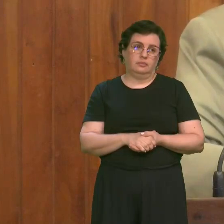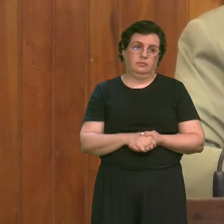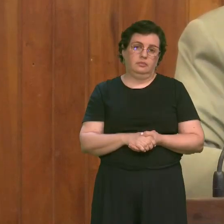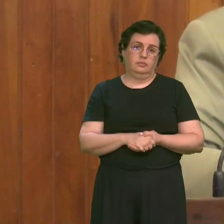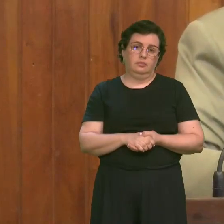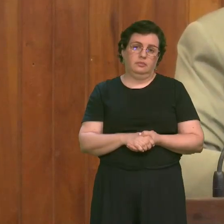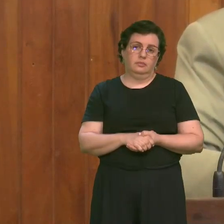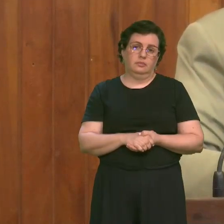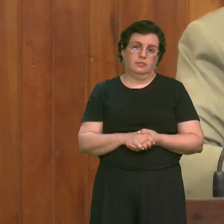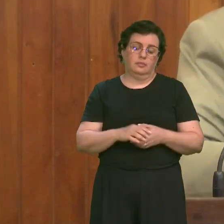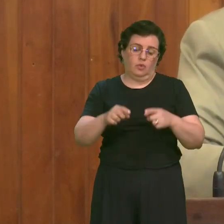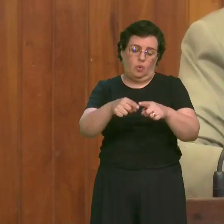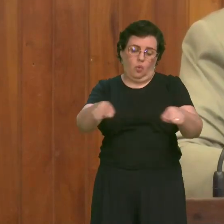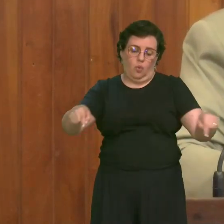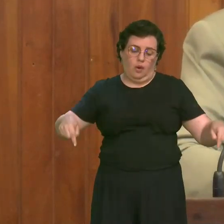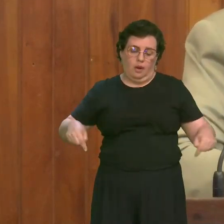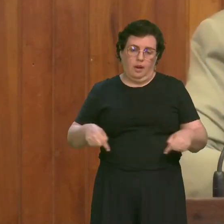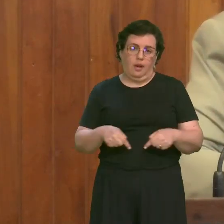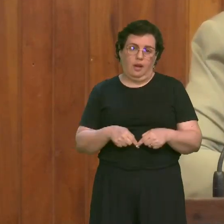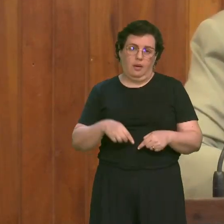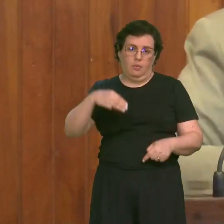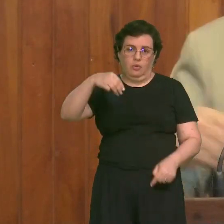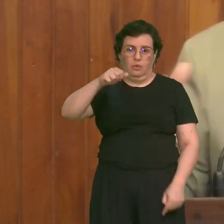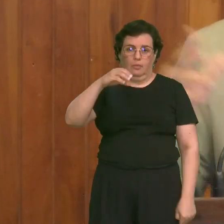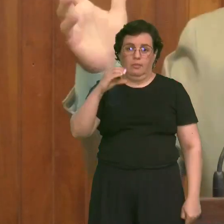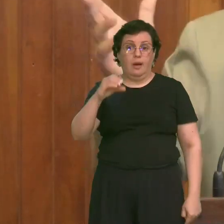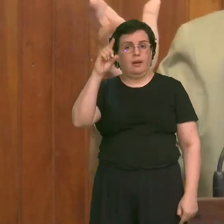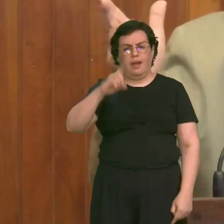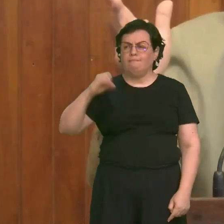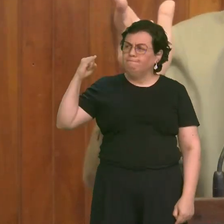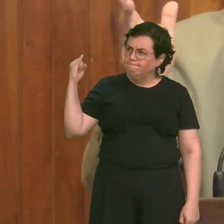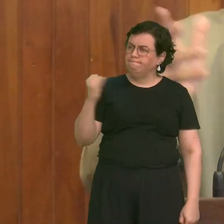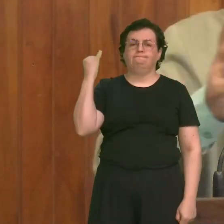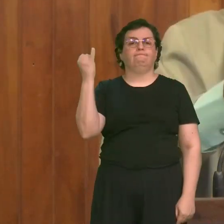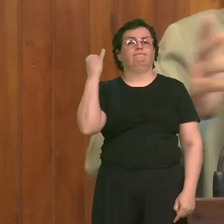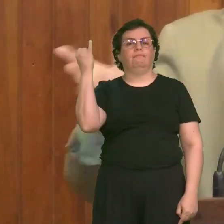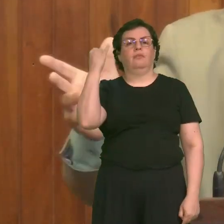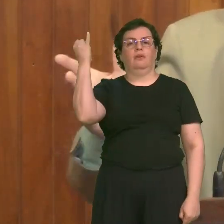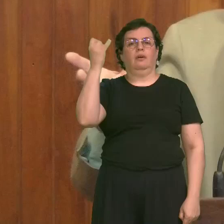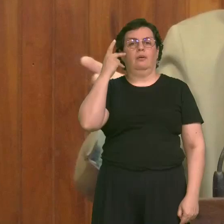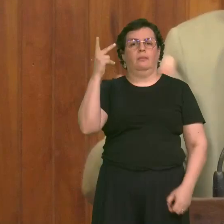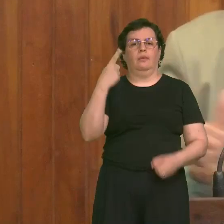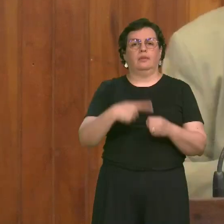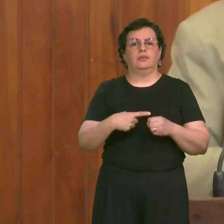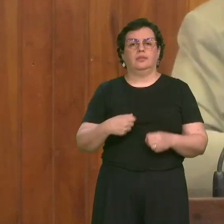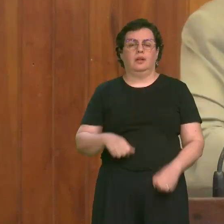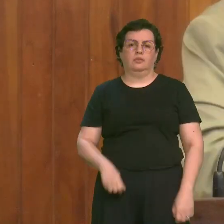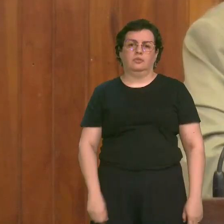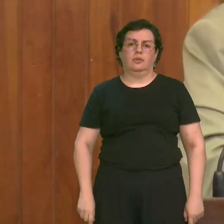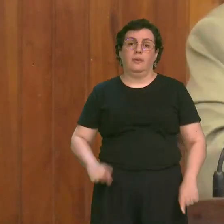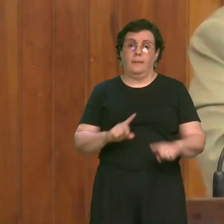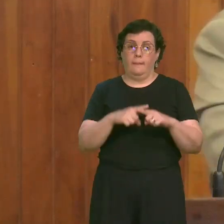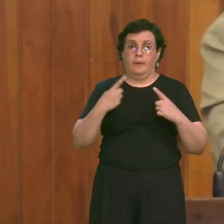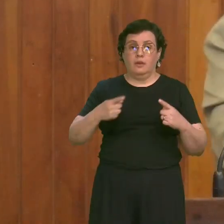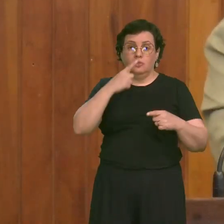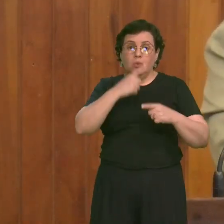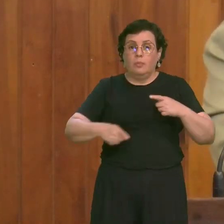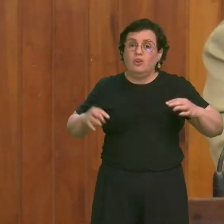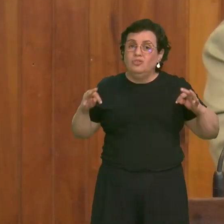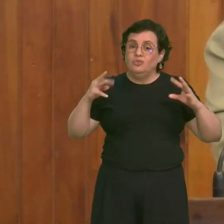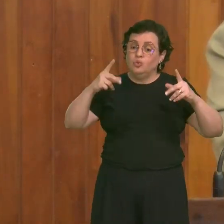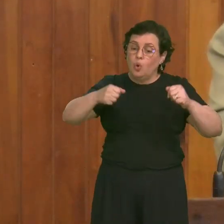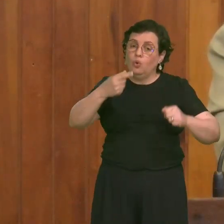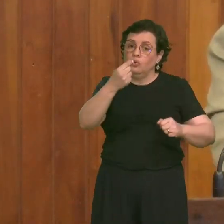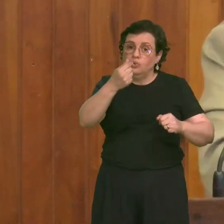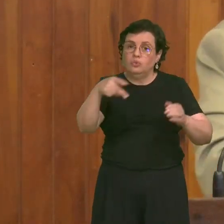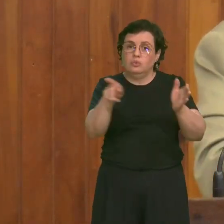o campo do mac é importante para a cidade o mar importantíssimo reconheço isso mas você não pode alocar todos os